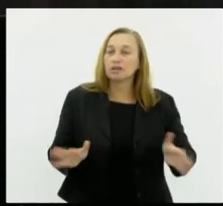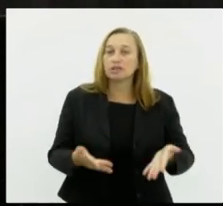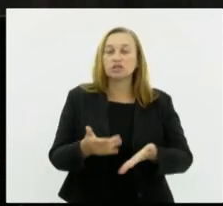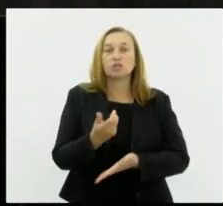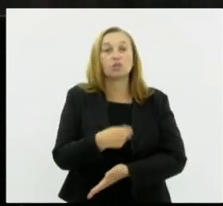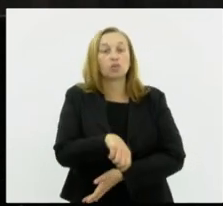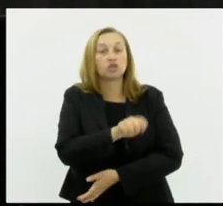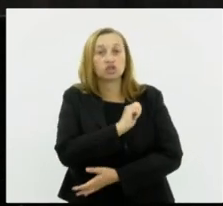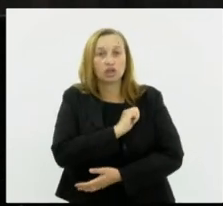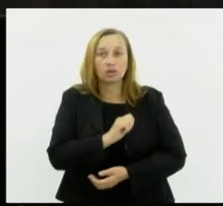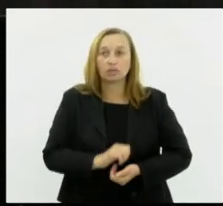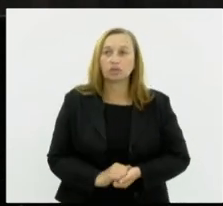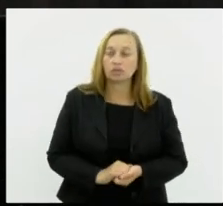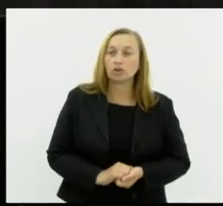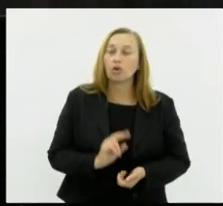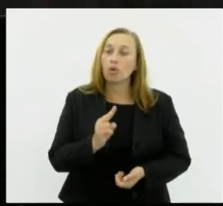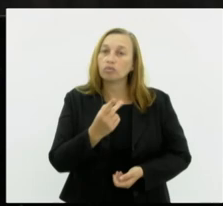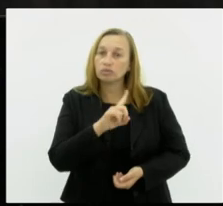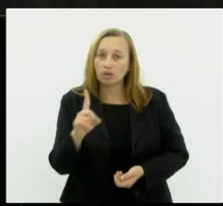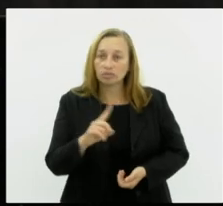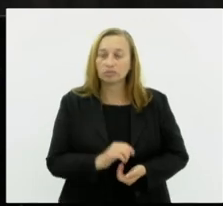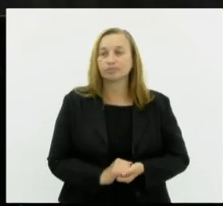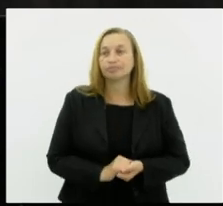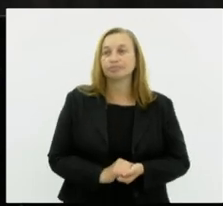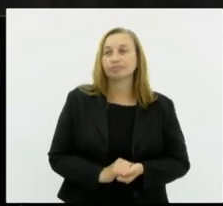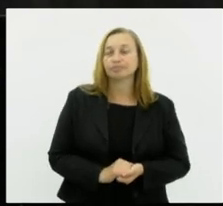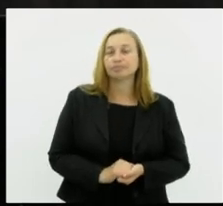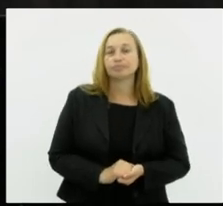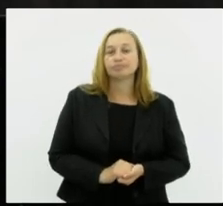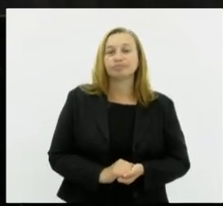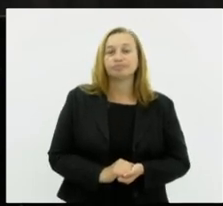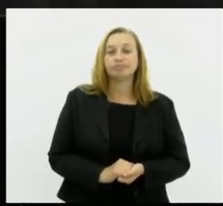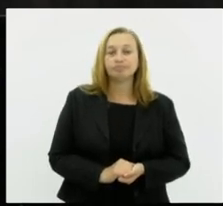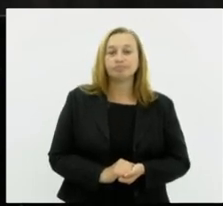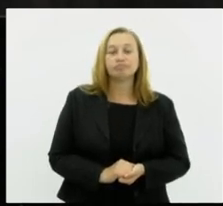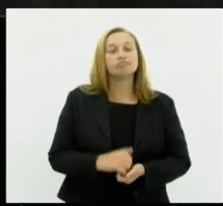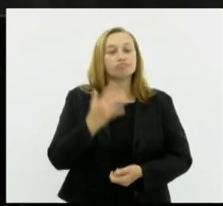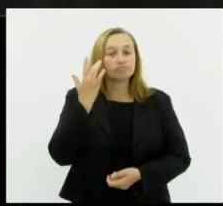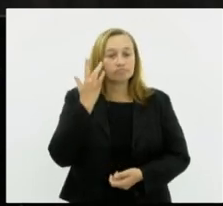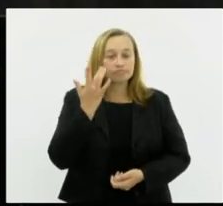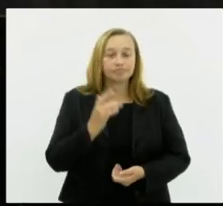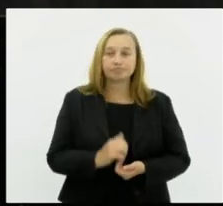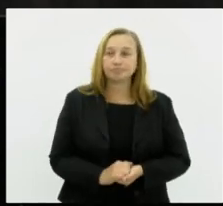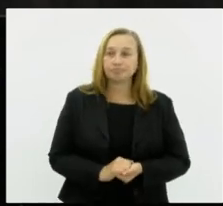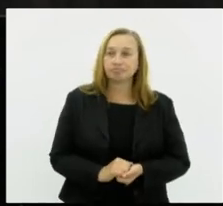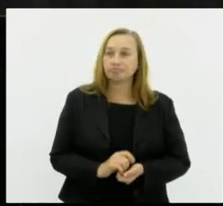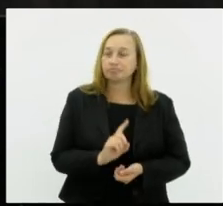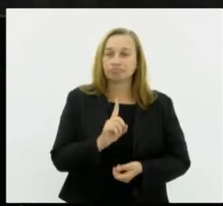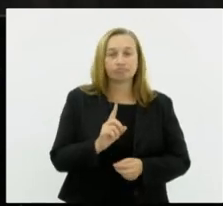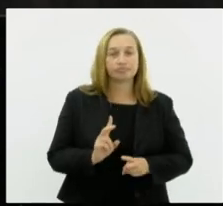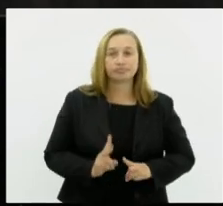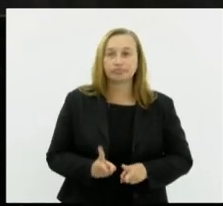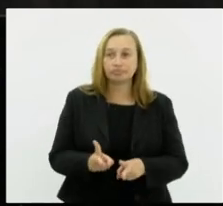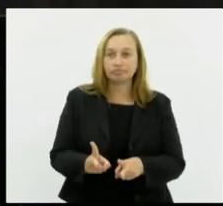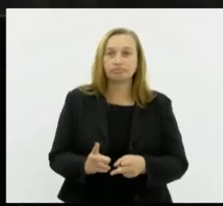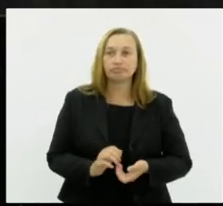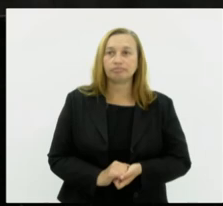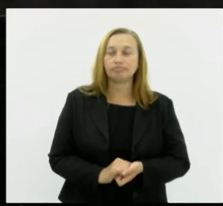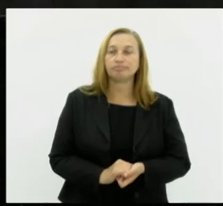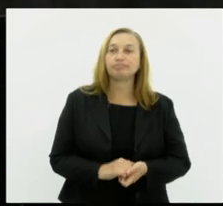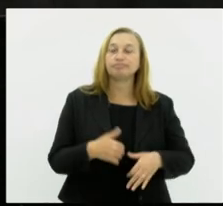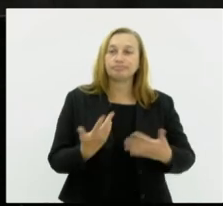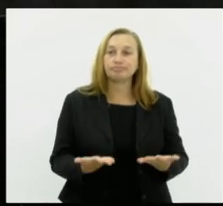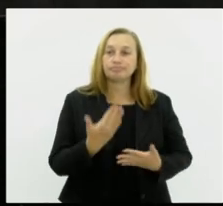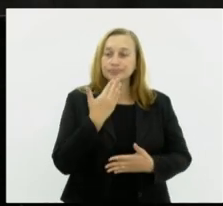fiscal ou não, nesse caso específico. E eu acho que a gente não deve continuar. Então, eu pedi